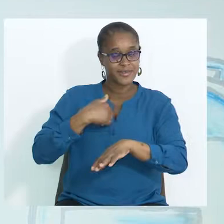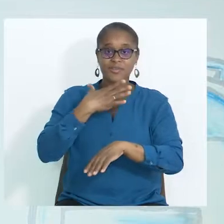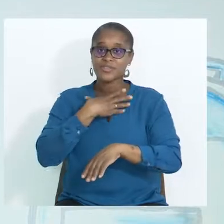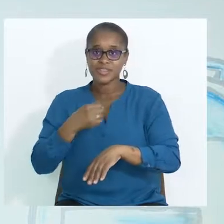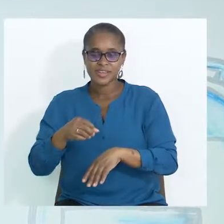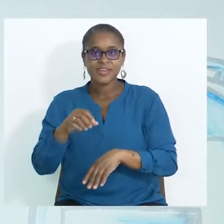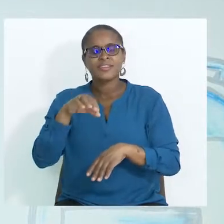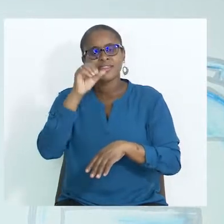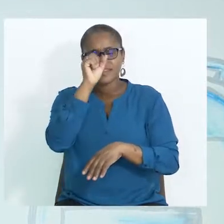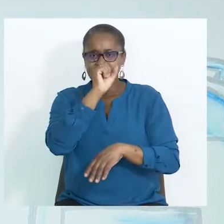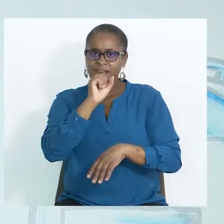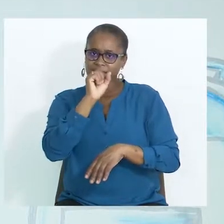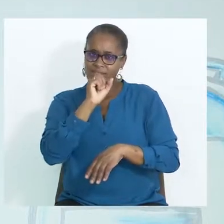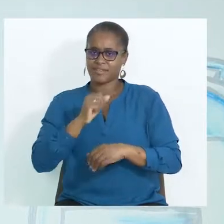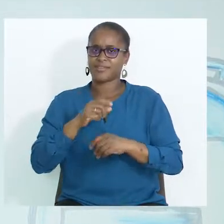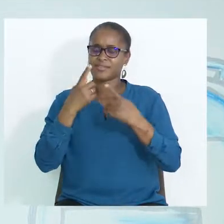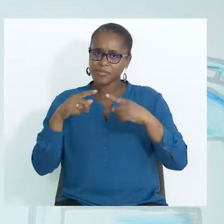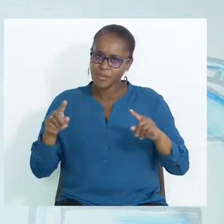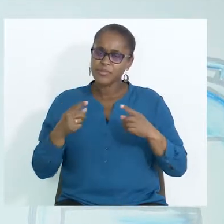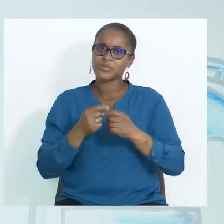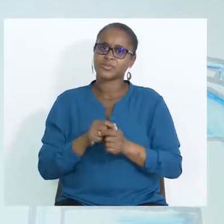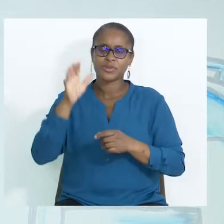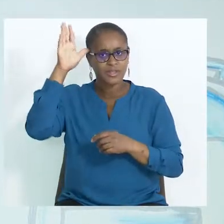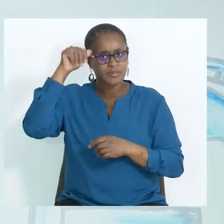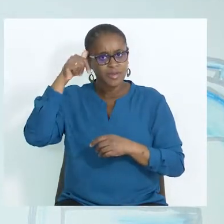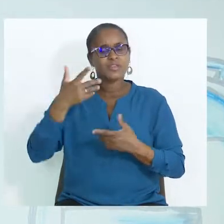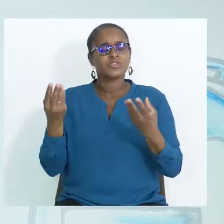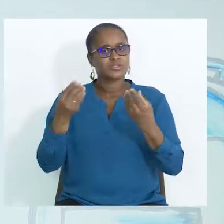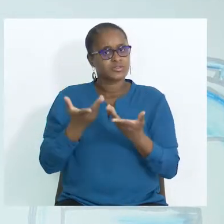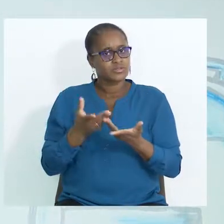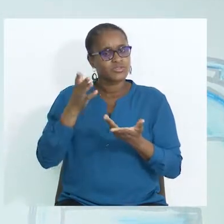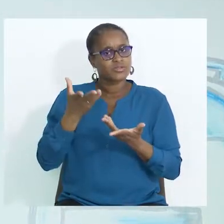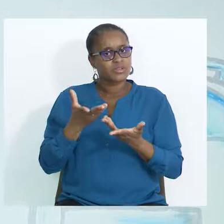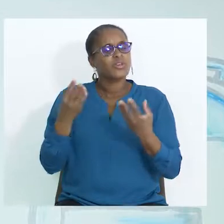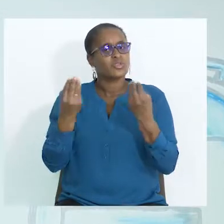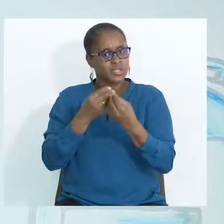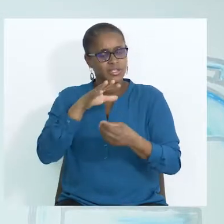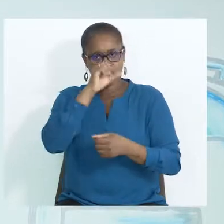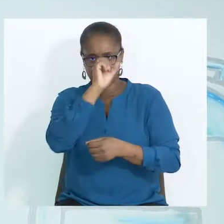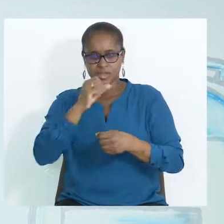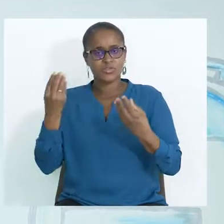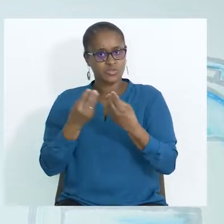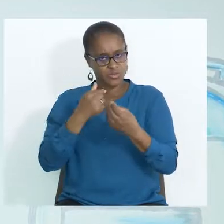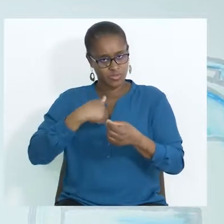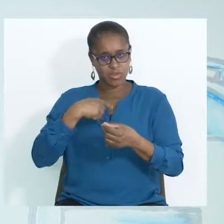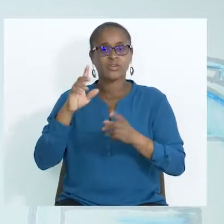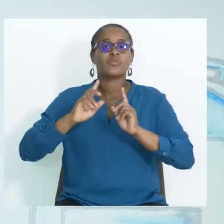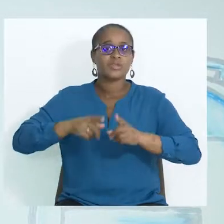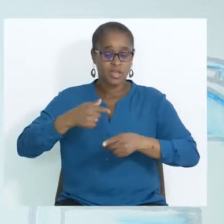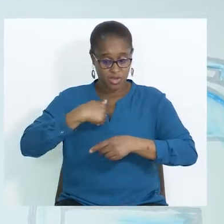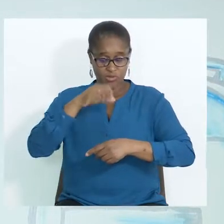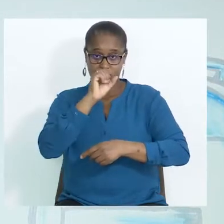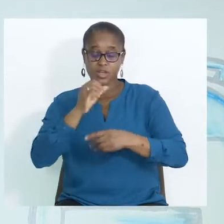antes eu gostaria de cantar aqui uma canção sobre os animais gostariam de cantar comigo então vamos lá eu vou cantar